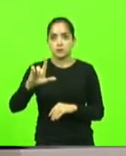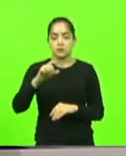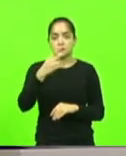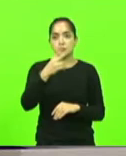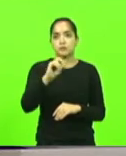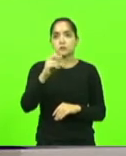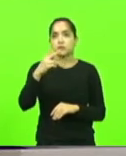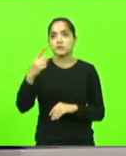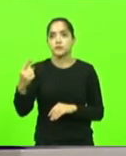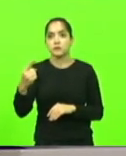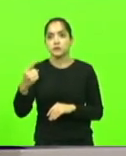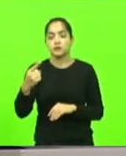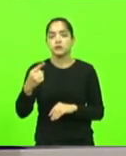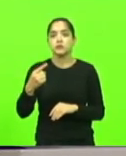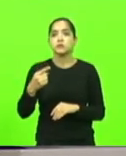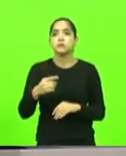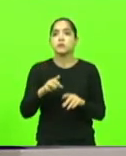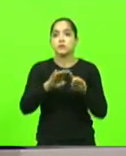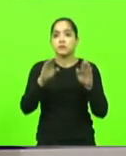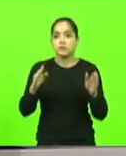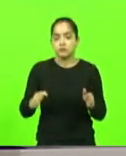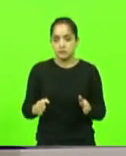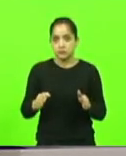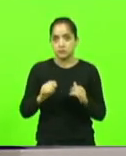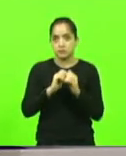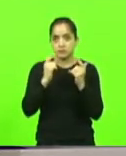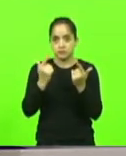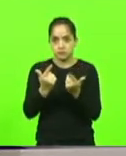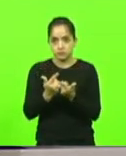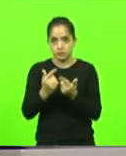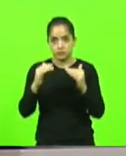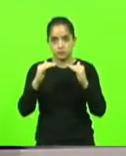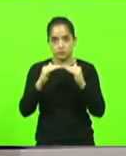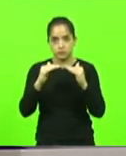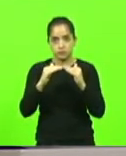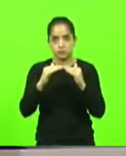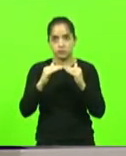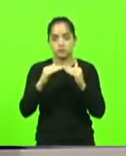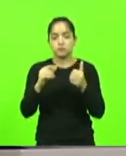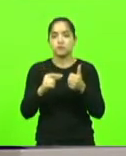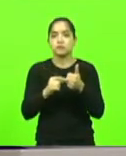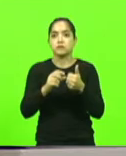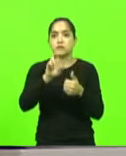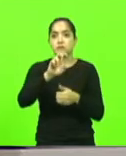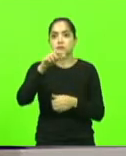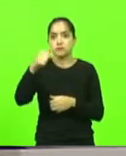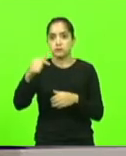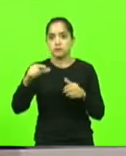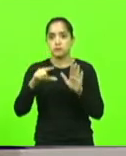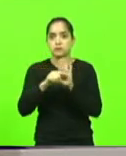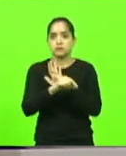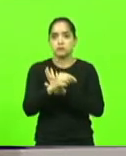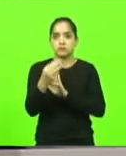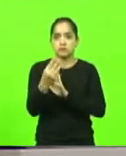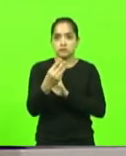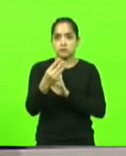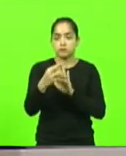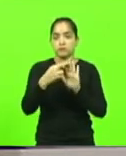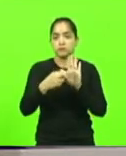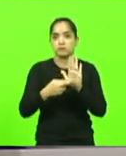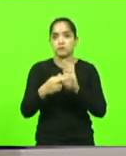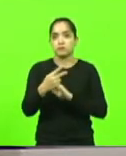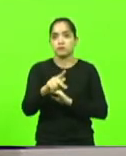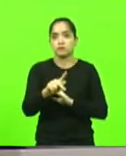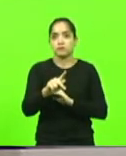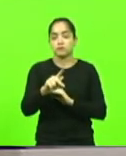14-DL-2021. A mesa da Assembleia do Estado de Santa Catarina, em conformidade com o artigo 57, inciso 3º, do Regimento Interno, no